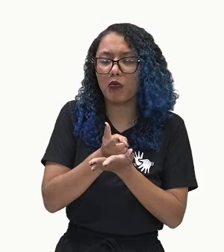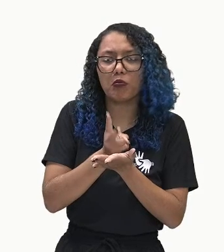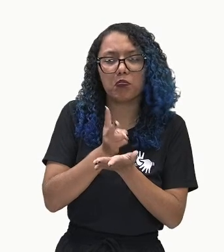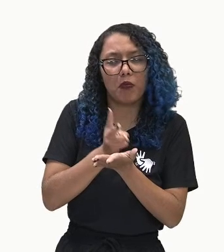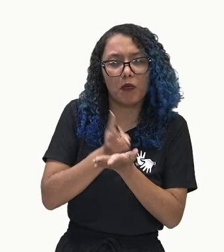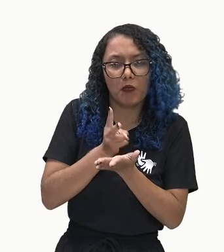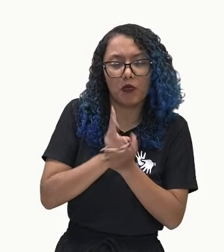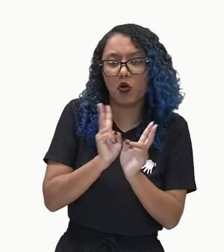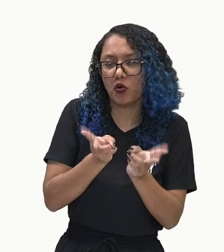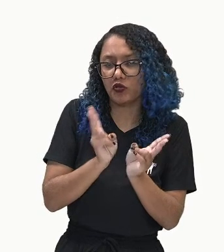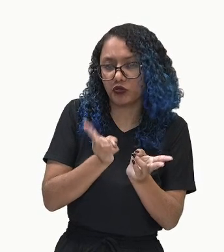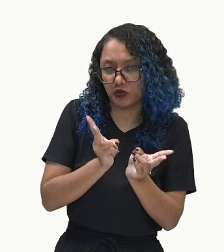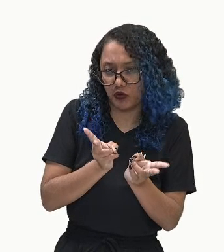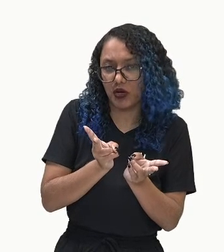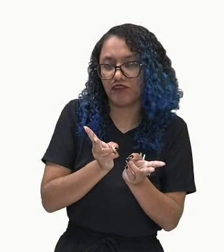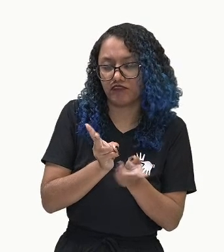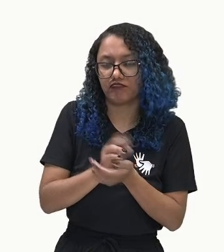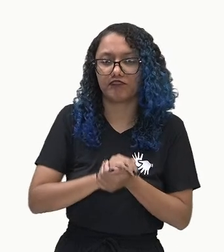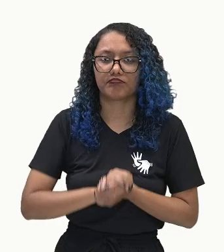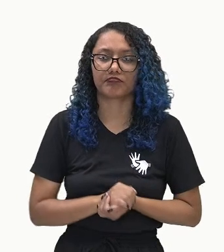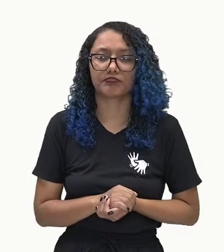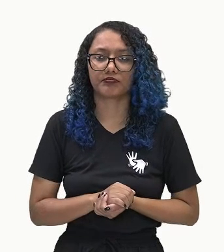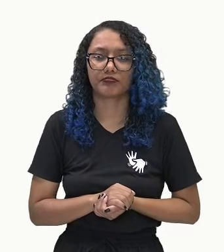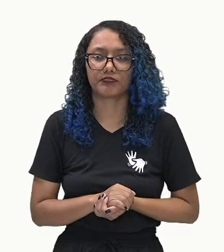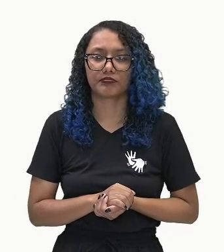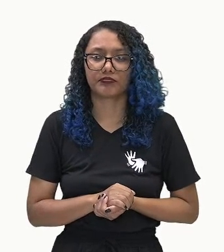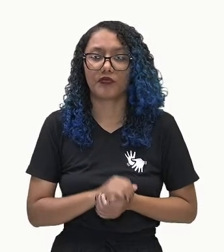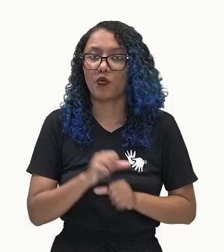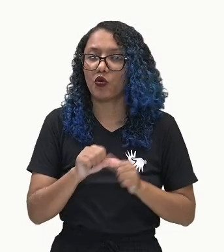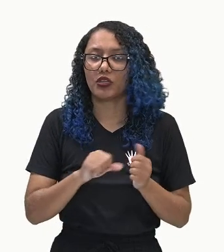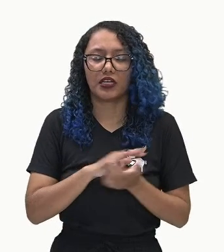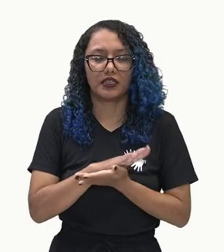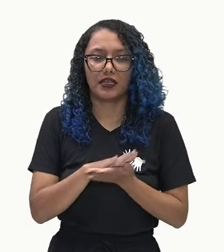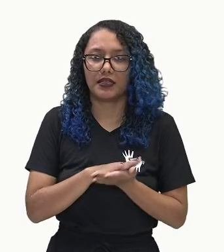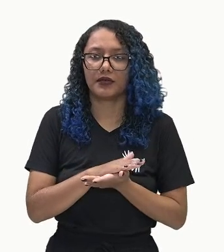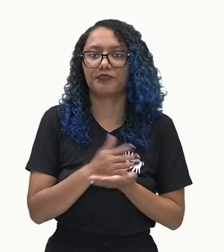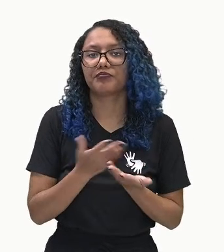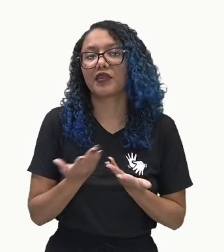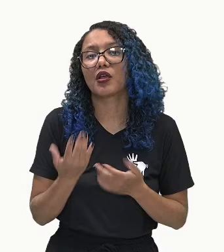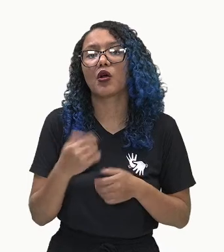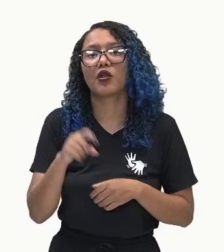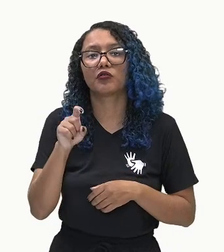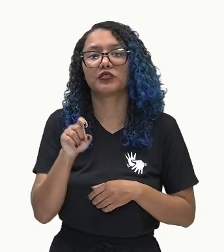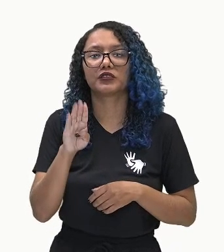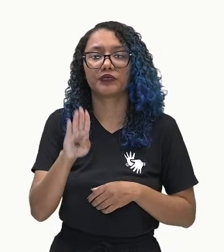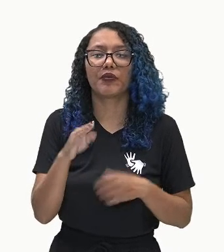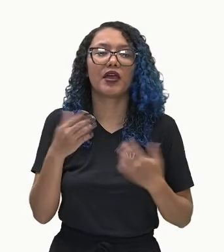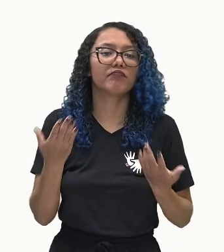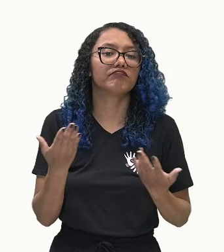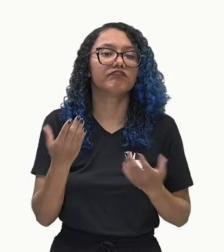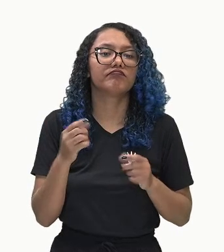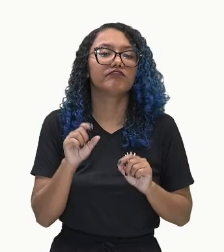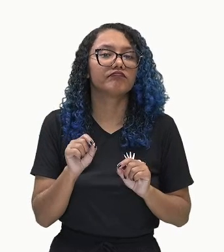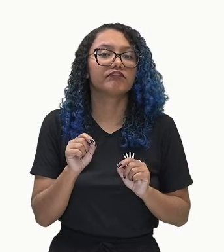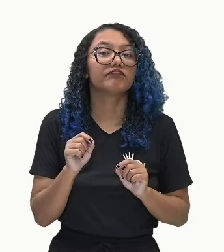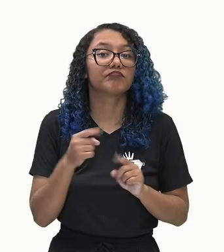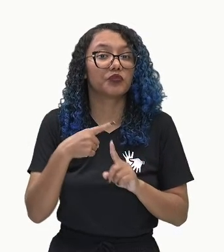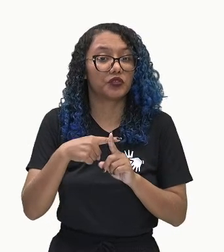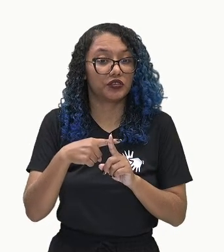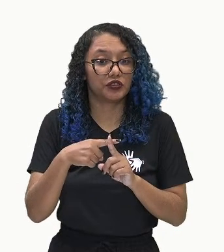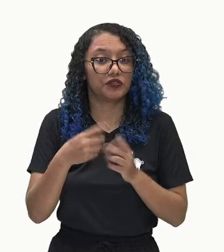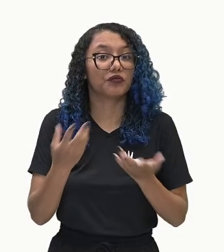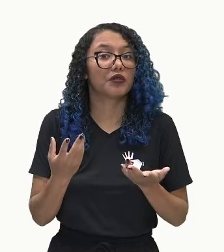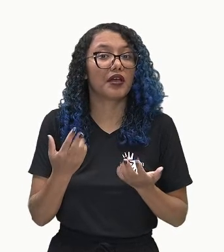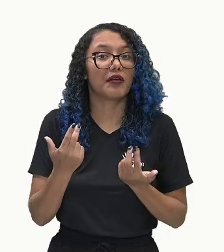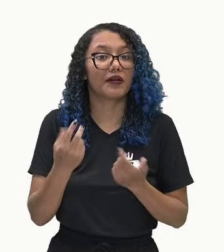tá? Vamos entender o que acontece aqui, ó. O valor do x do B é positivo, é igual a 3.